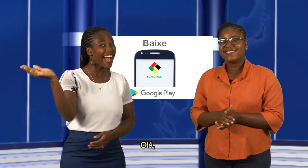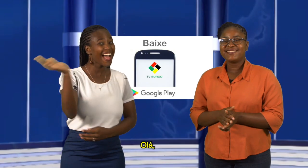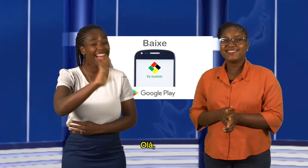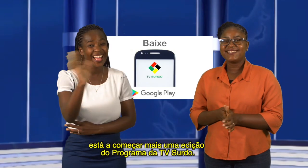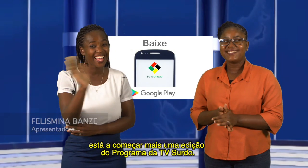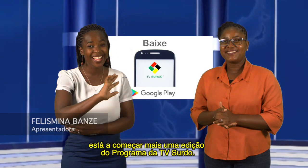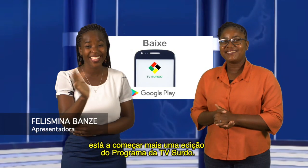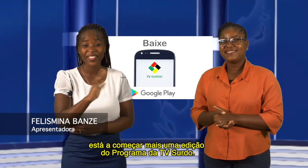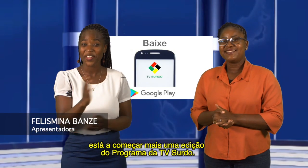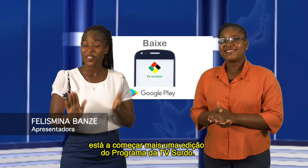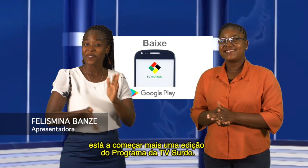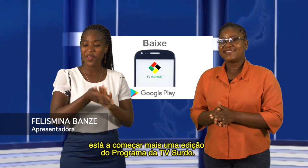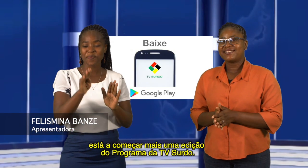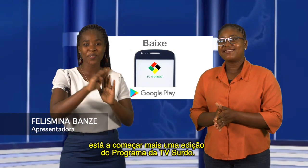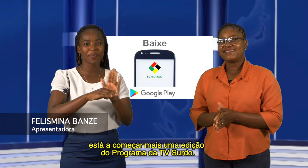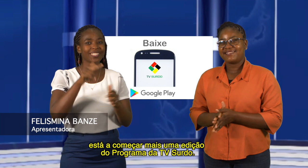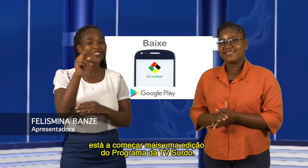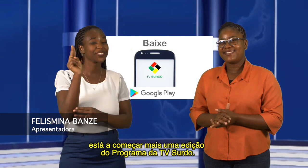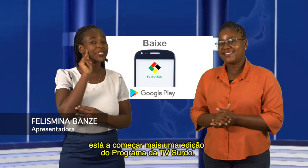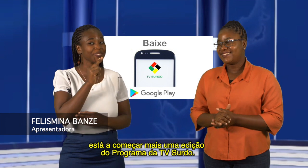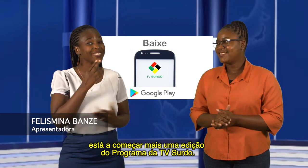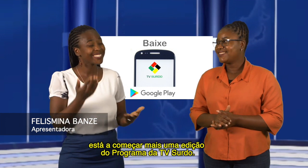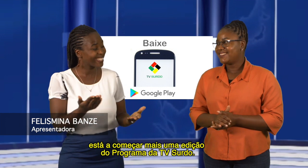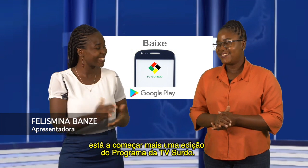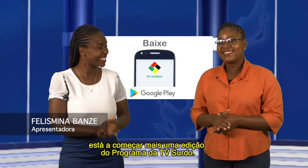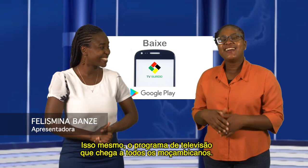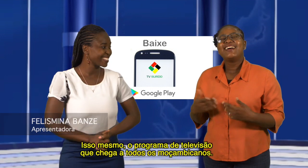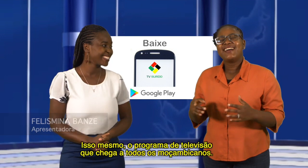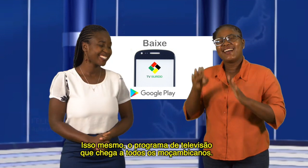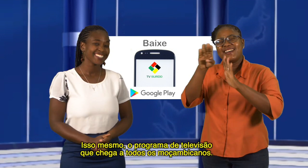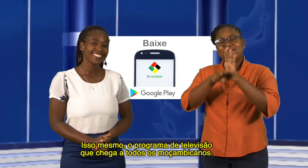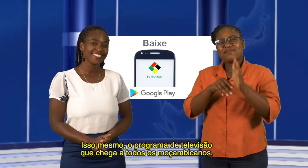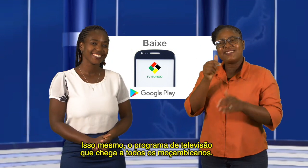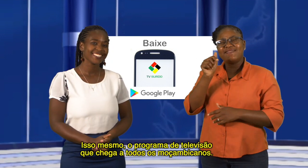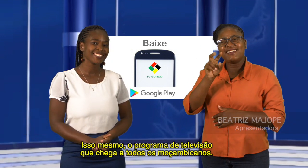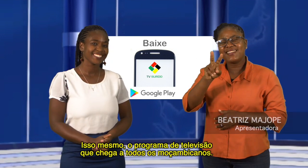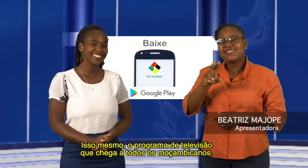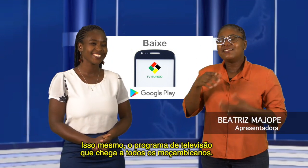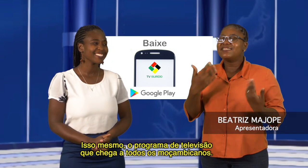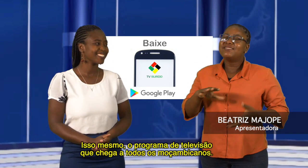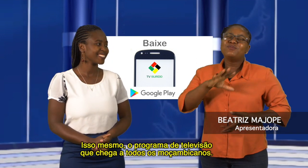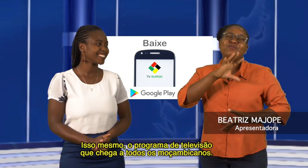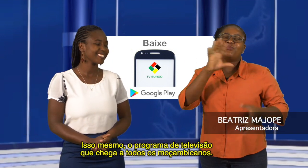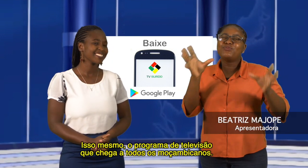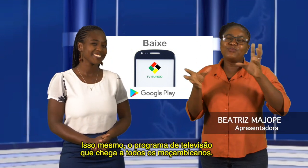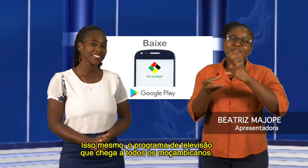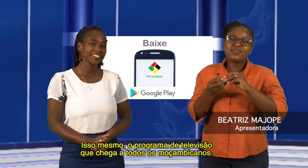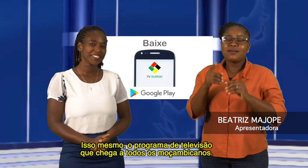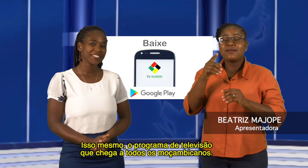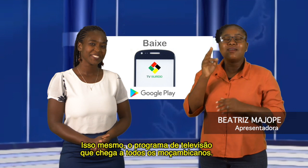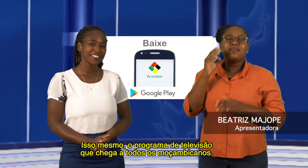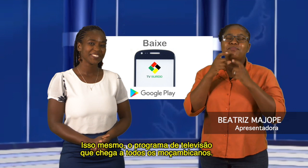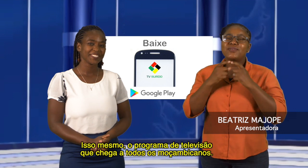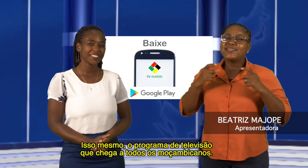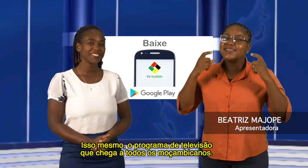Olá, está a começar mais uma edição do programa da TV Surdo. Isso mesmo, o programa de televisão que chega